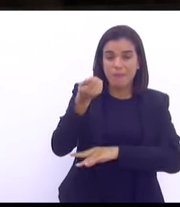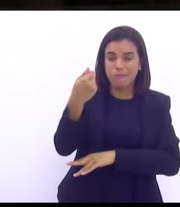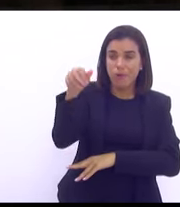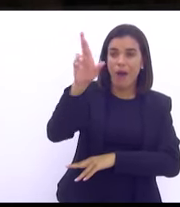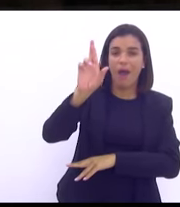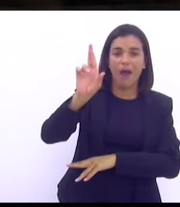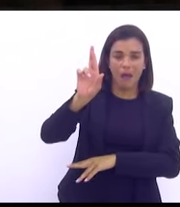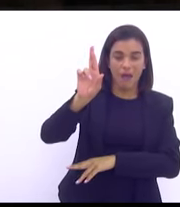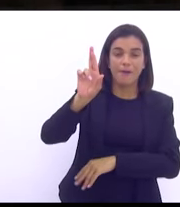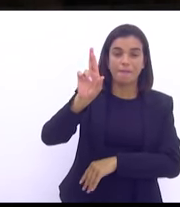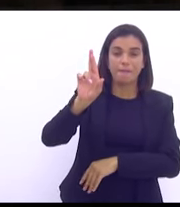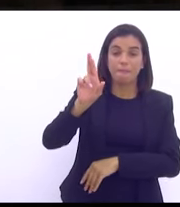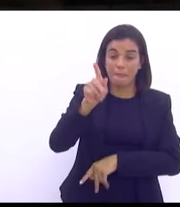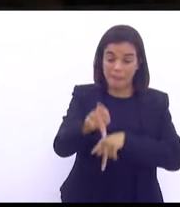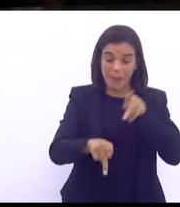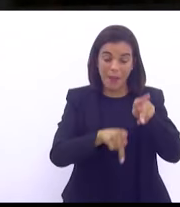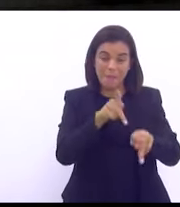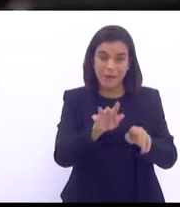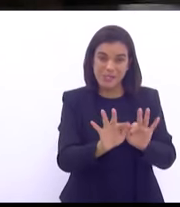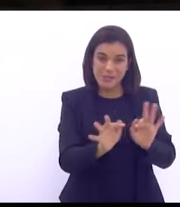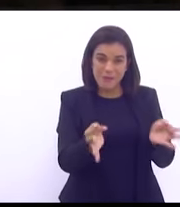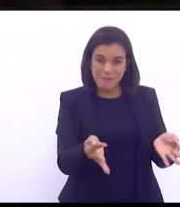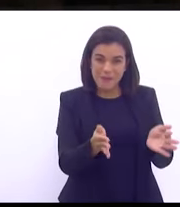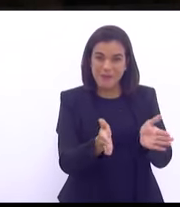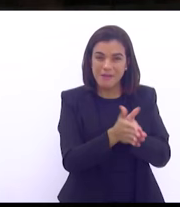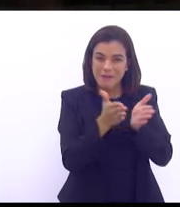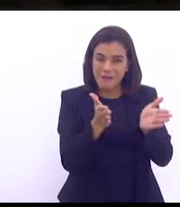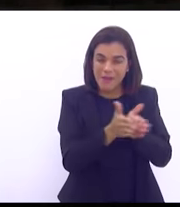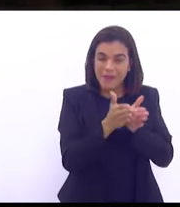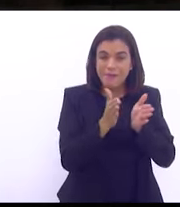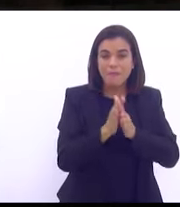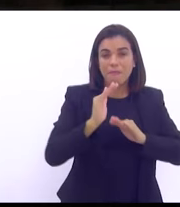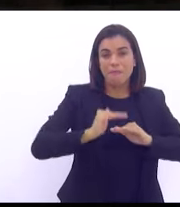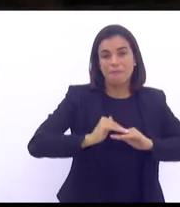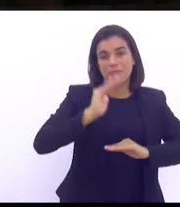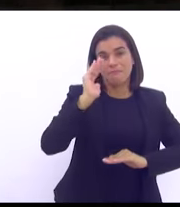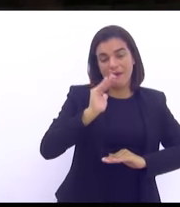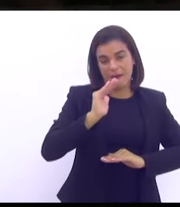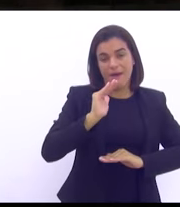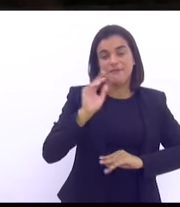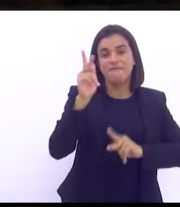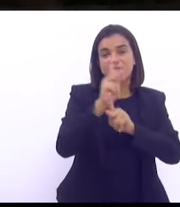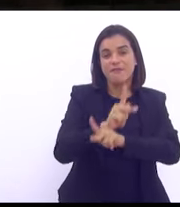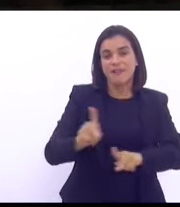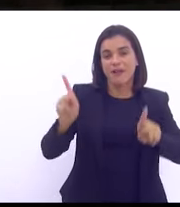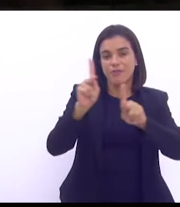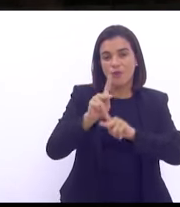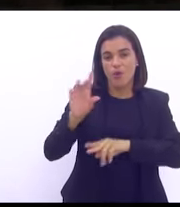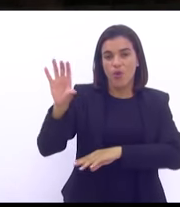a população mais humilde, quando pode, mais ventilador.